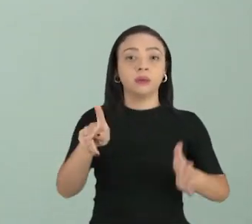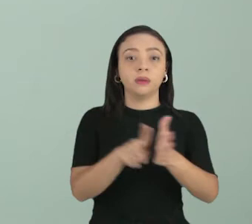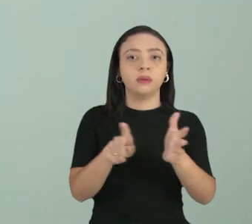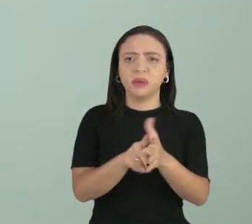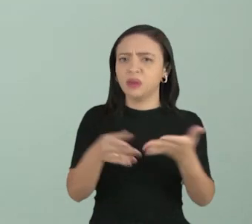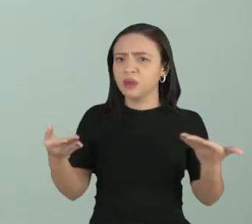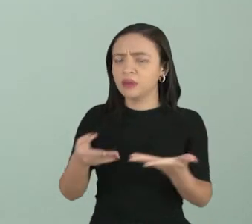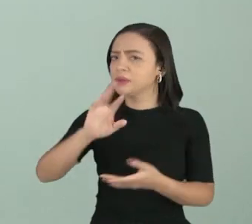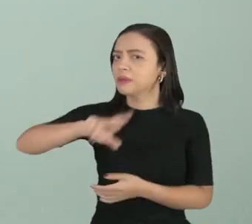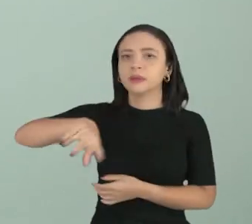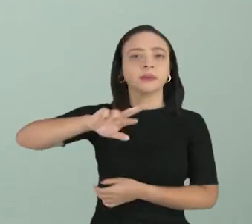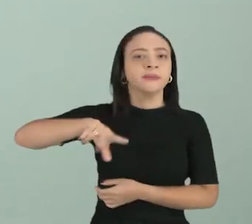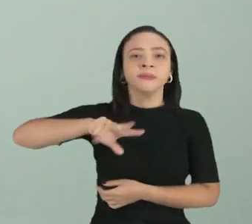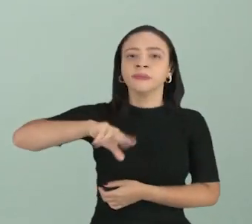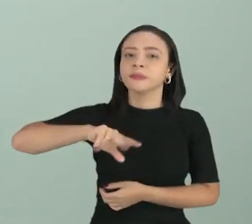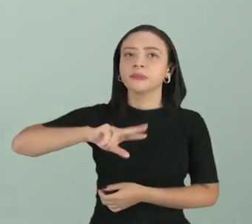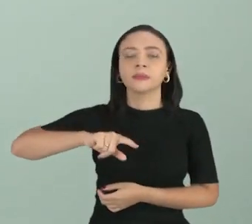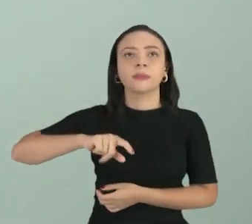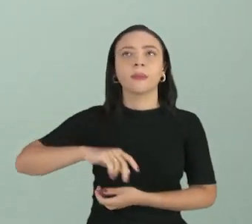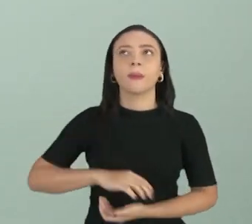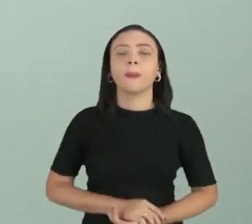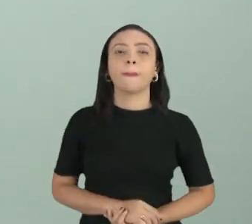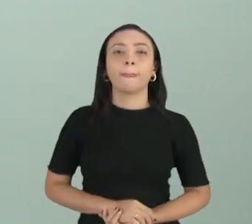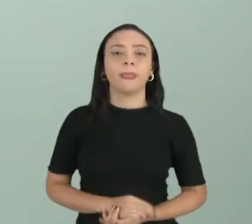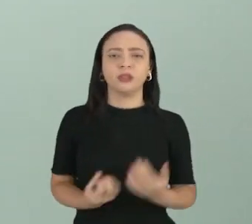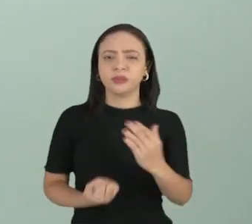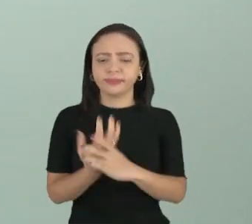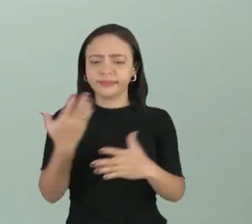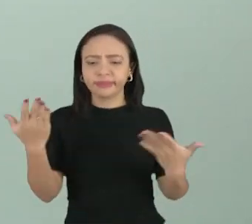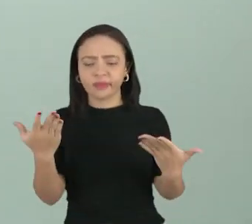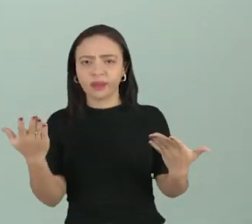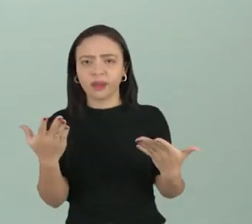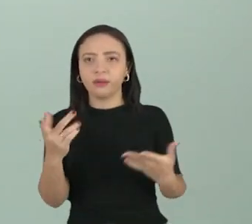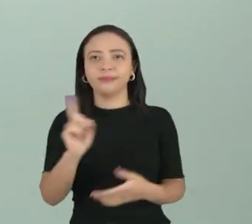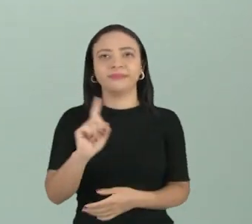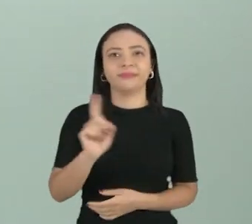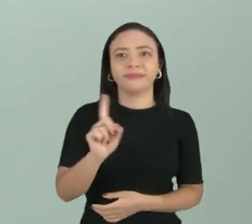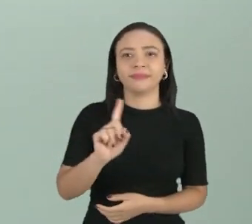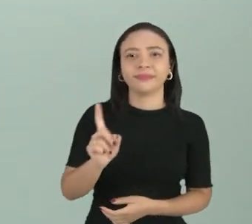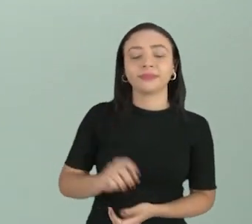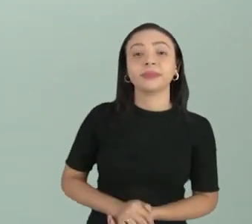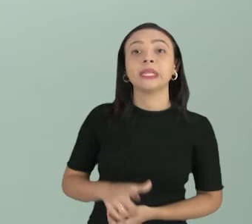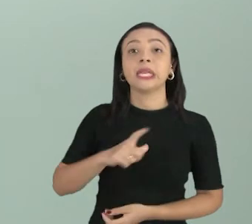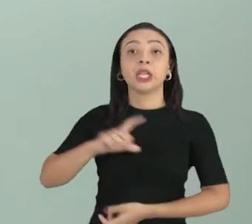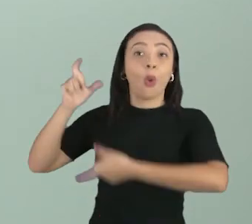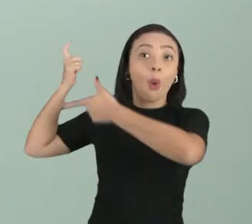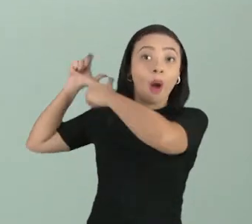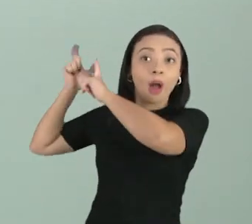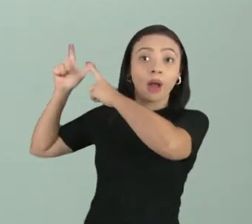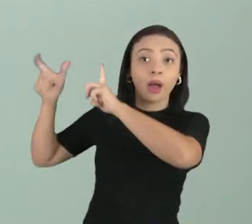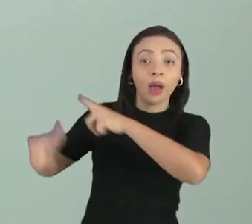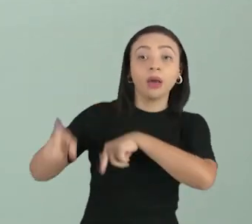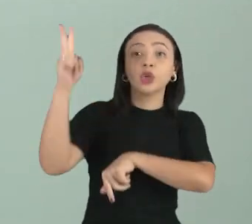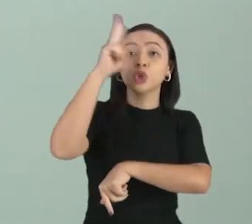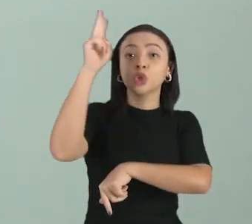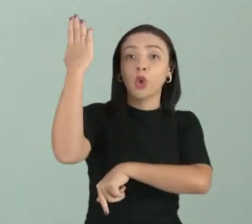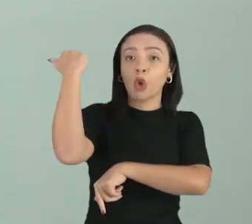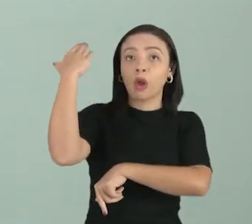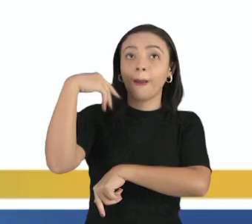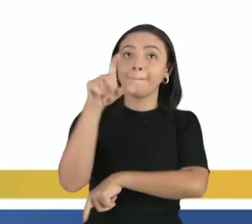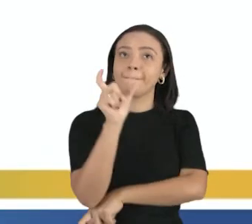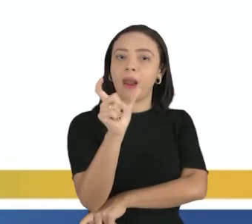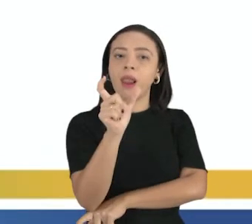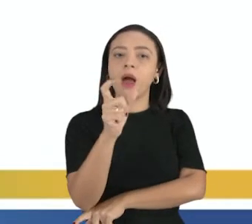atualidade, não. Não são coisas de agora que surgiram como modismo. Não, eles têm história, gente. A